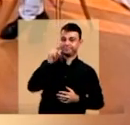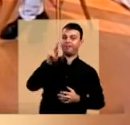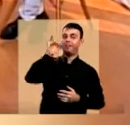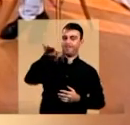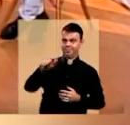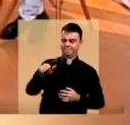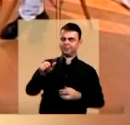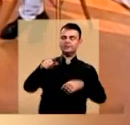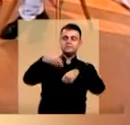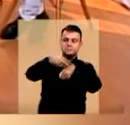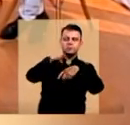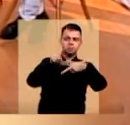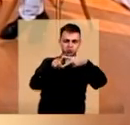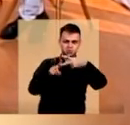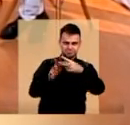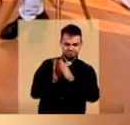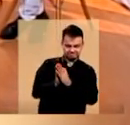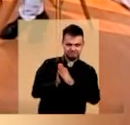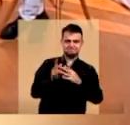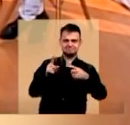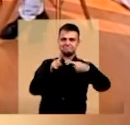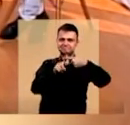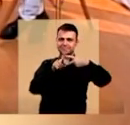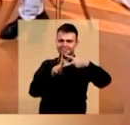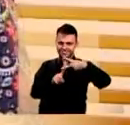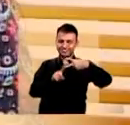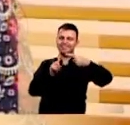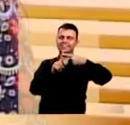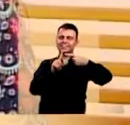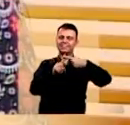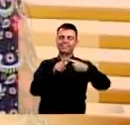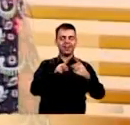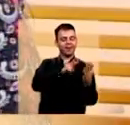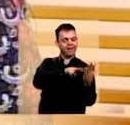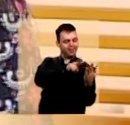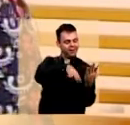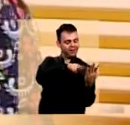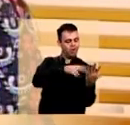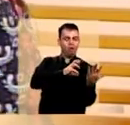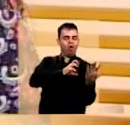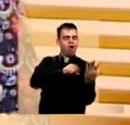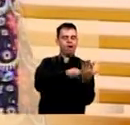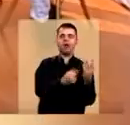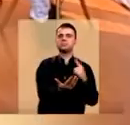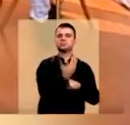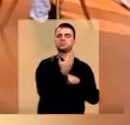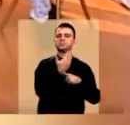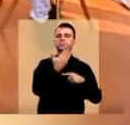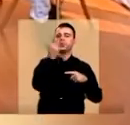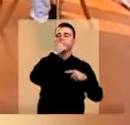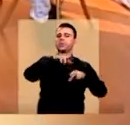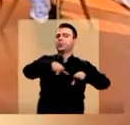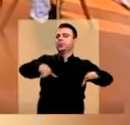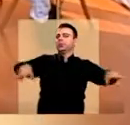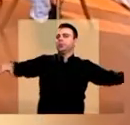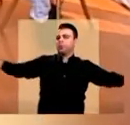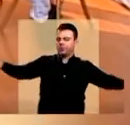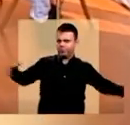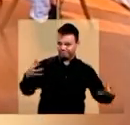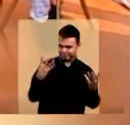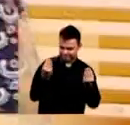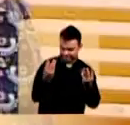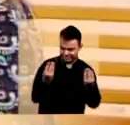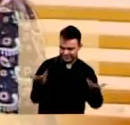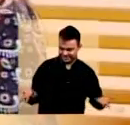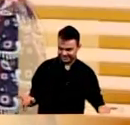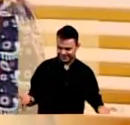dicas e o que a gente ganha ao ler? Gente, 2 grandes dicas. É possível. Mas tem tantas, né? Tem tanta coisa.